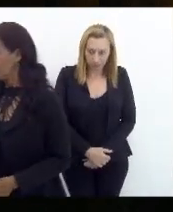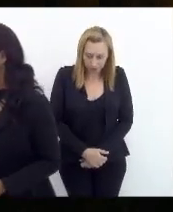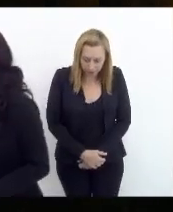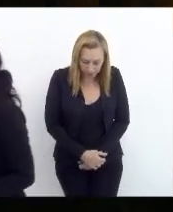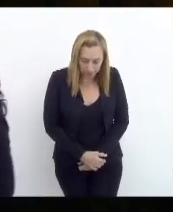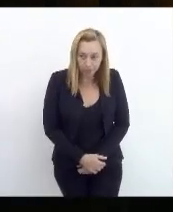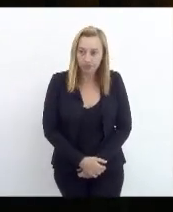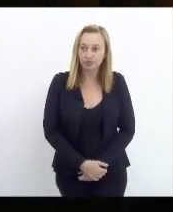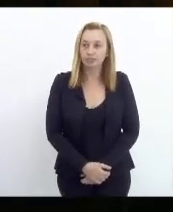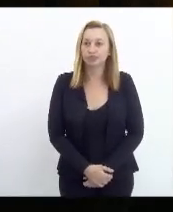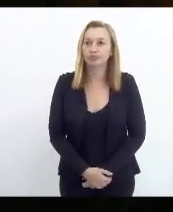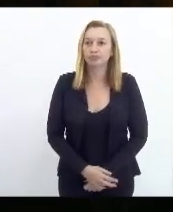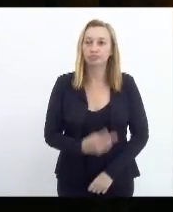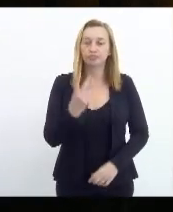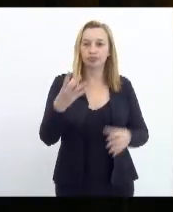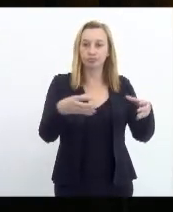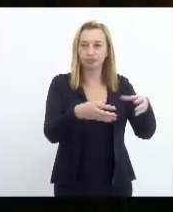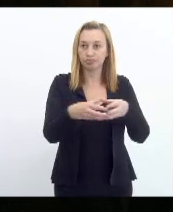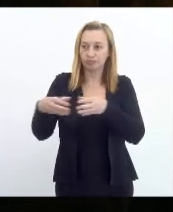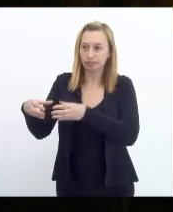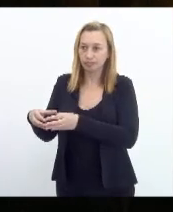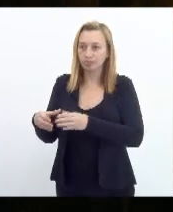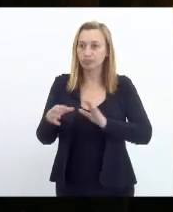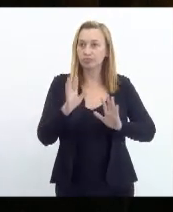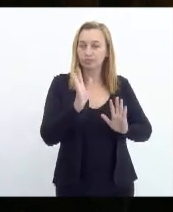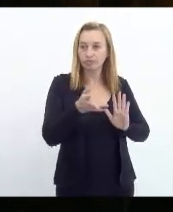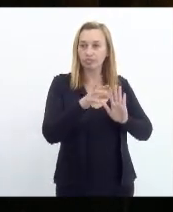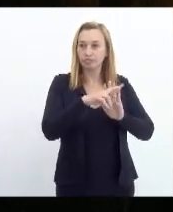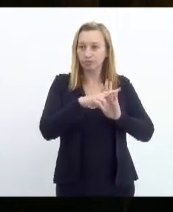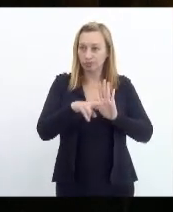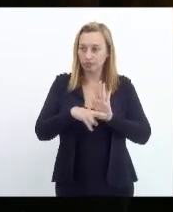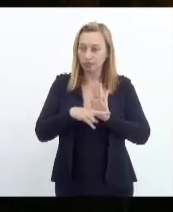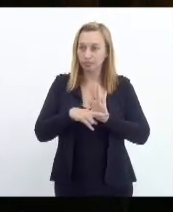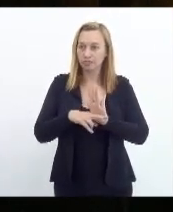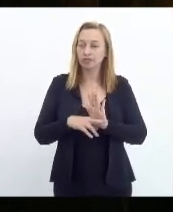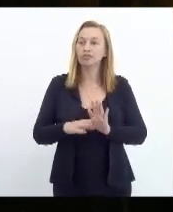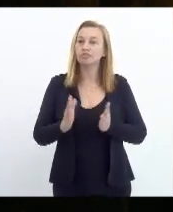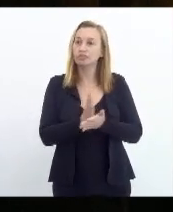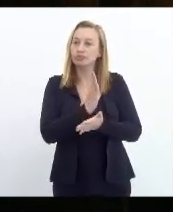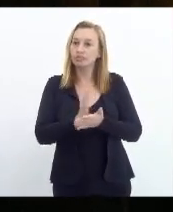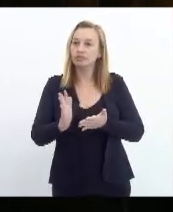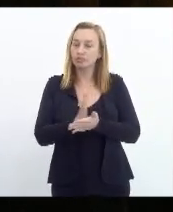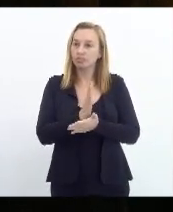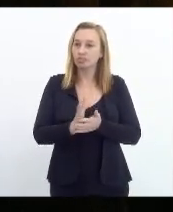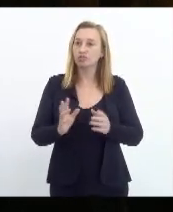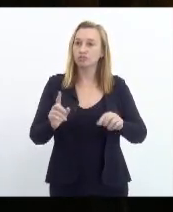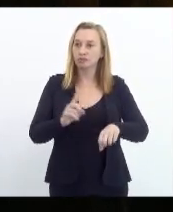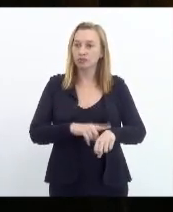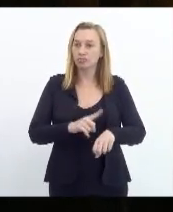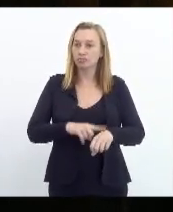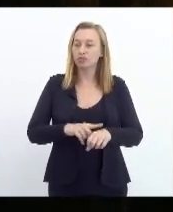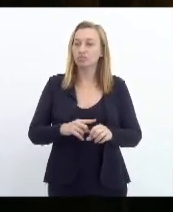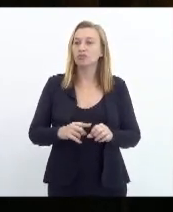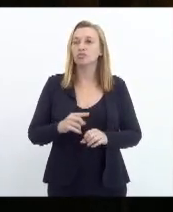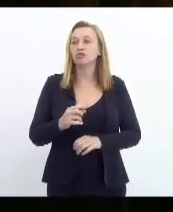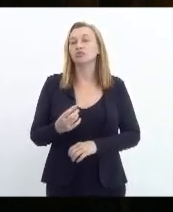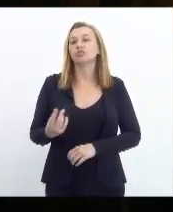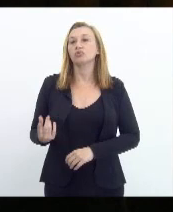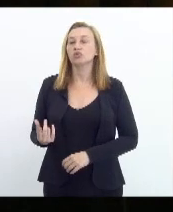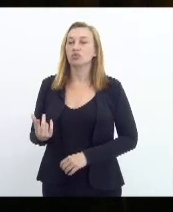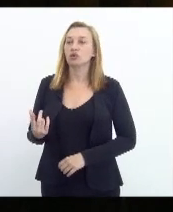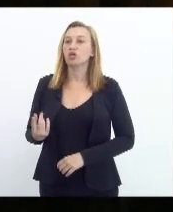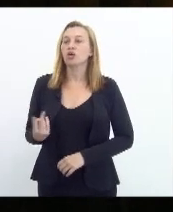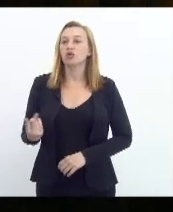dois grupos caso a norma já estivesse em vigor em alguns casos o valor poderia chegar a cinco pontos